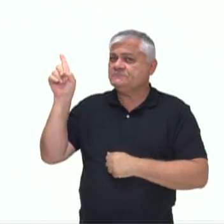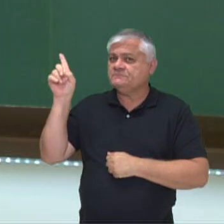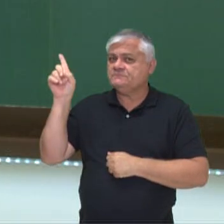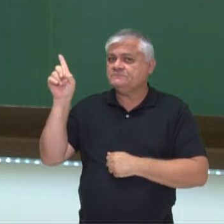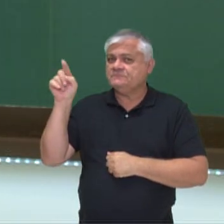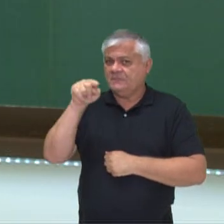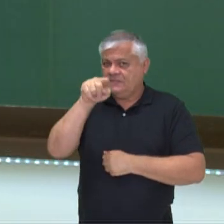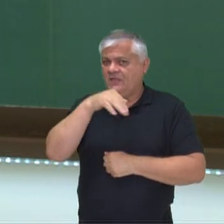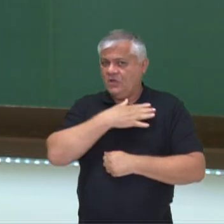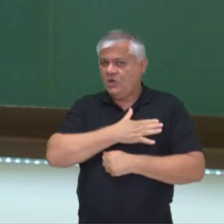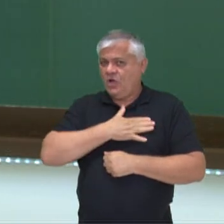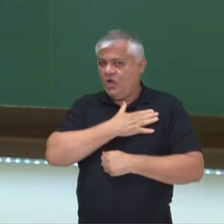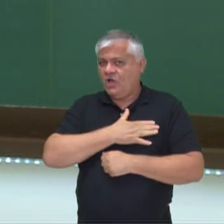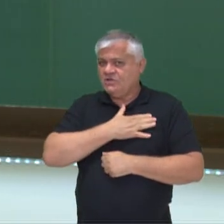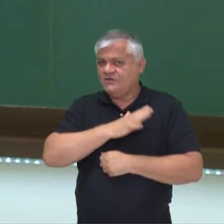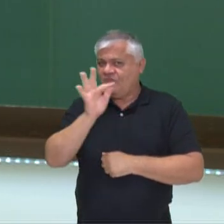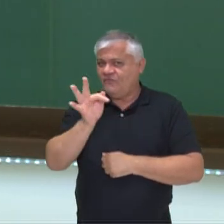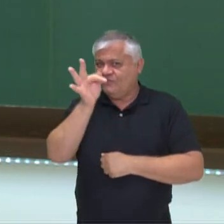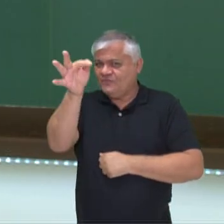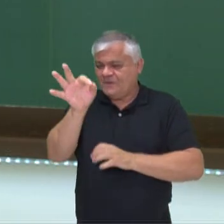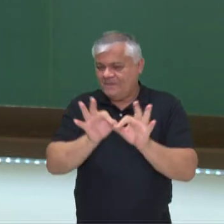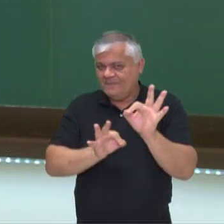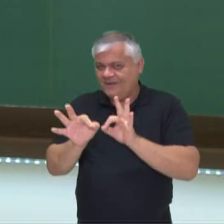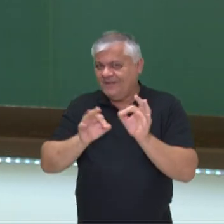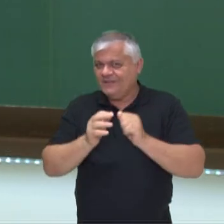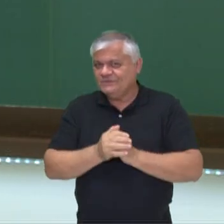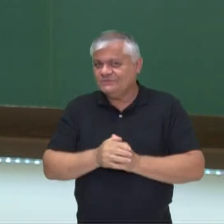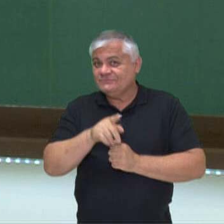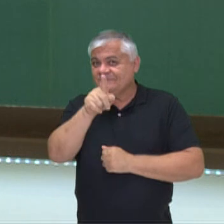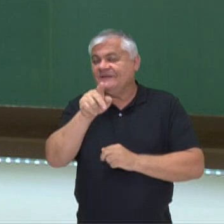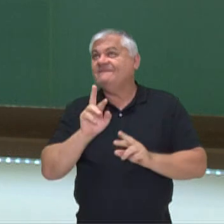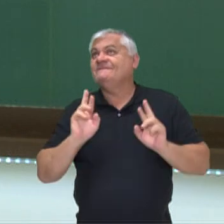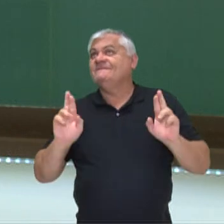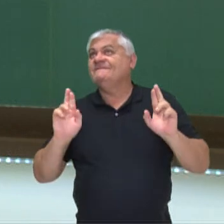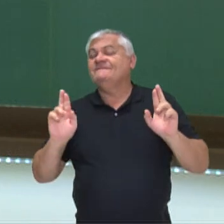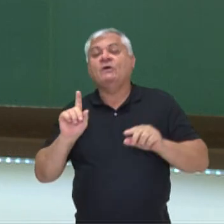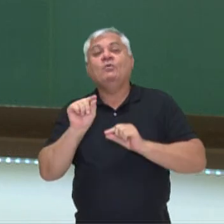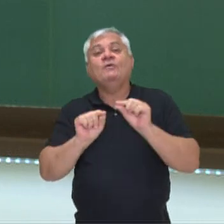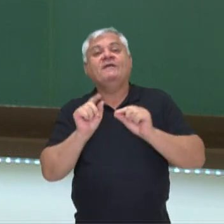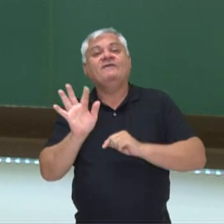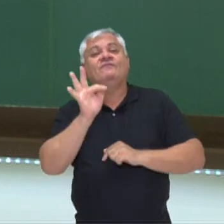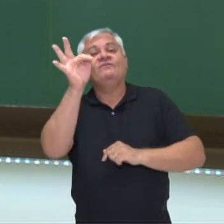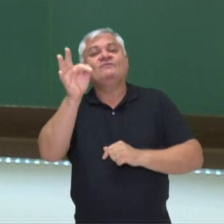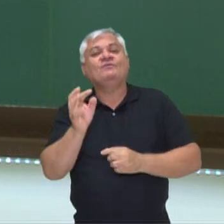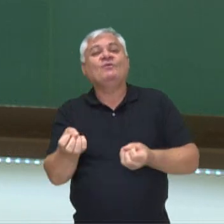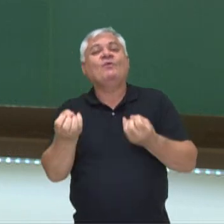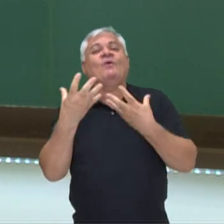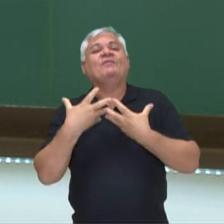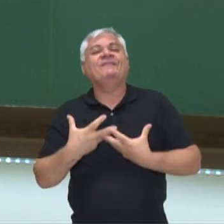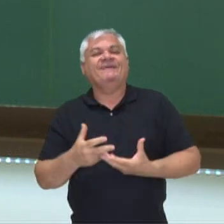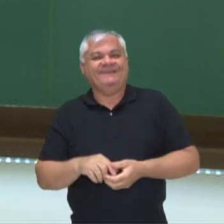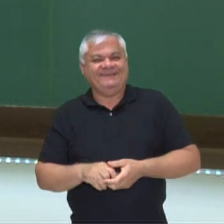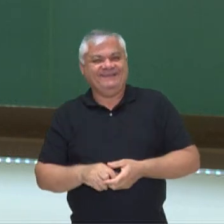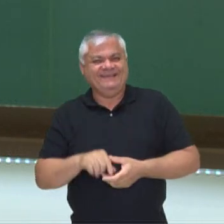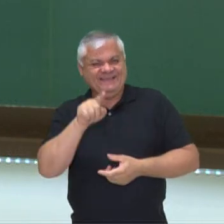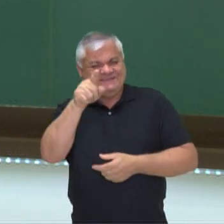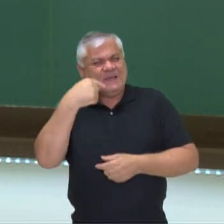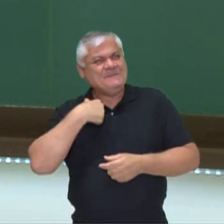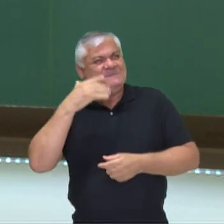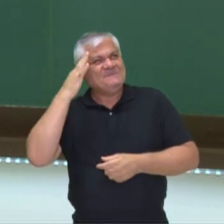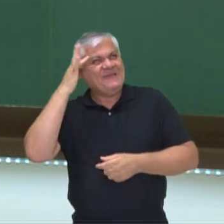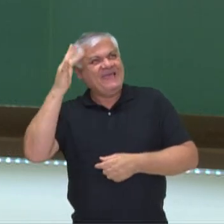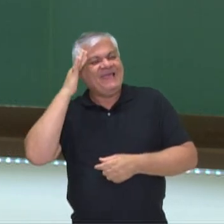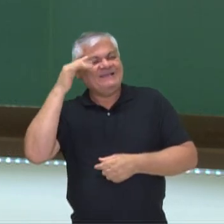você gosta de fazer planos para o seu futuro? O que você espera do seu futuro? Conta para mim. Você já pensou em